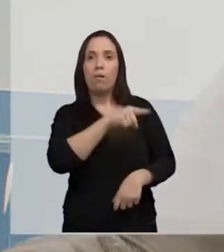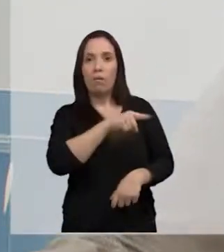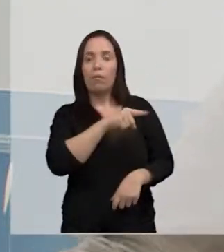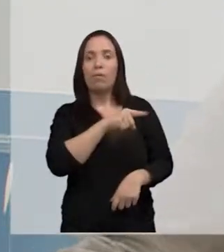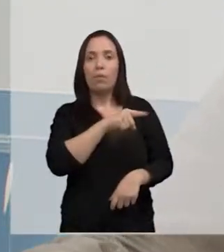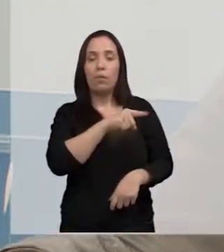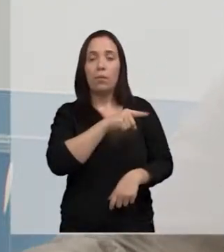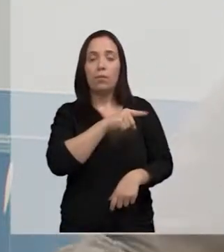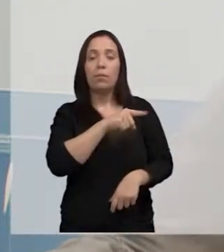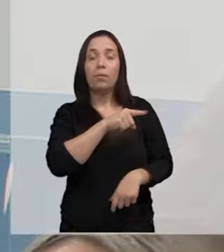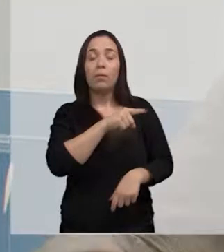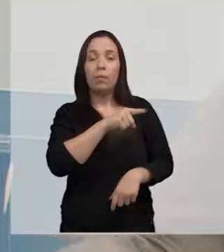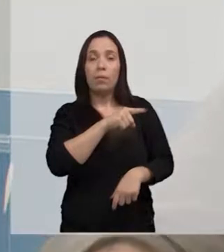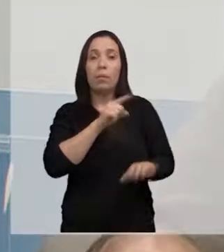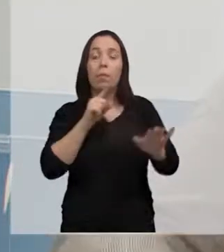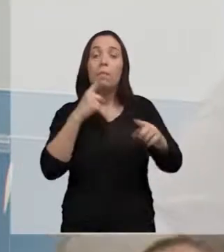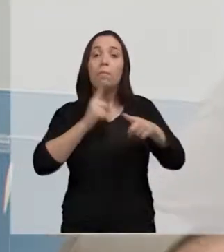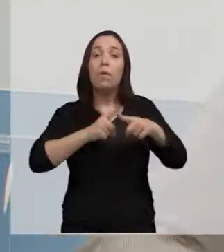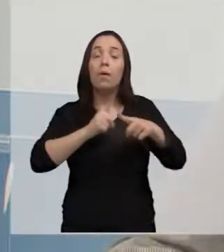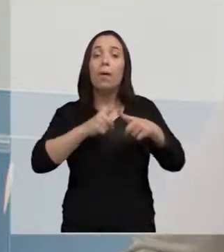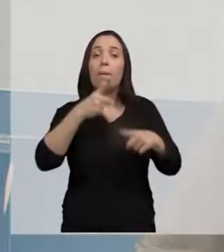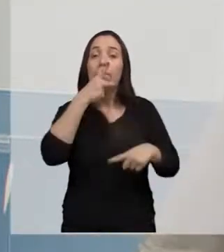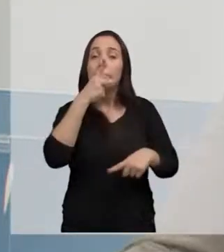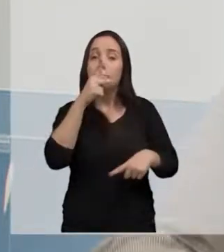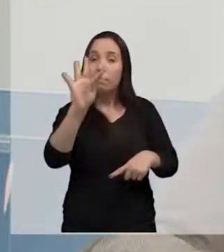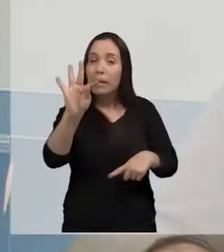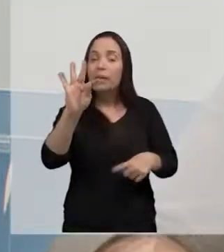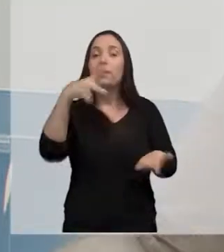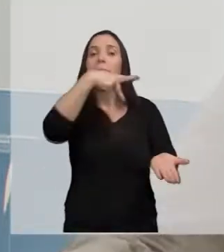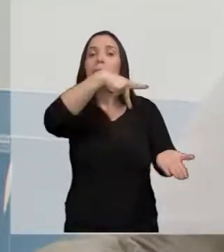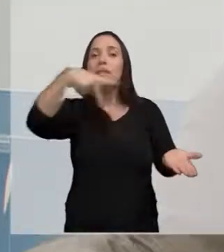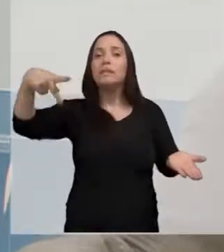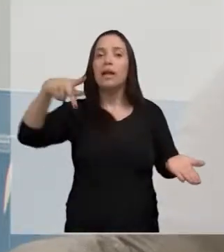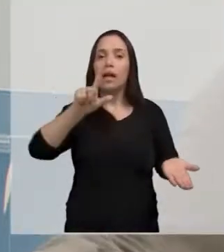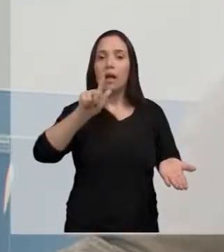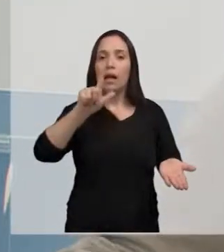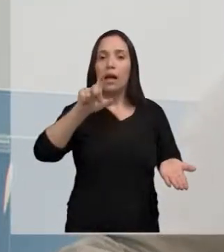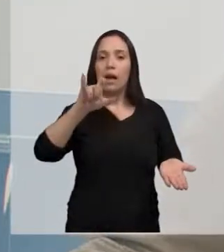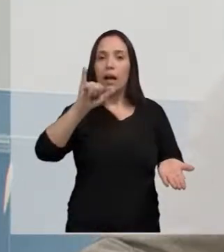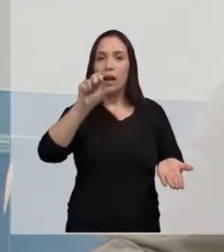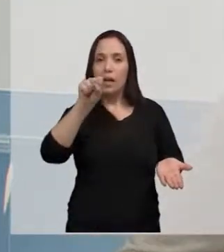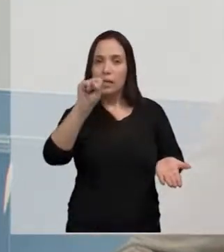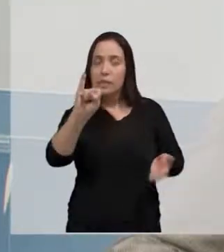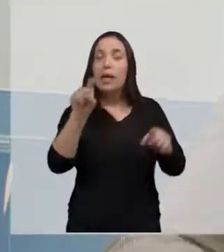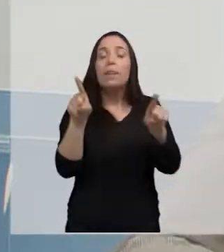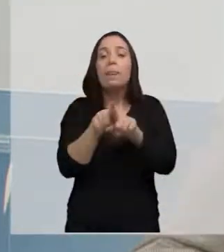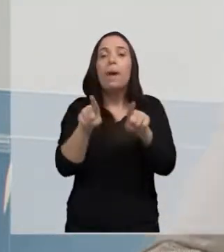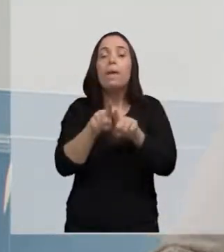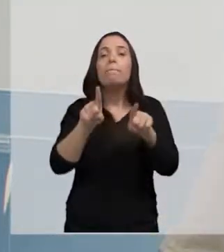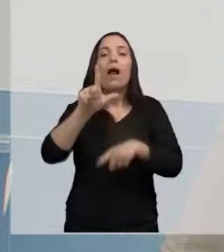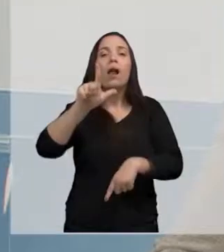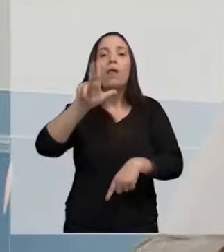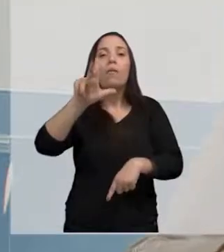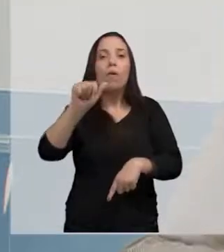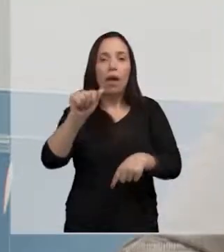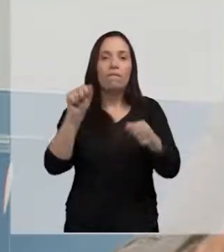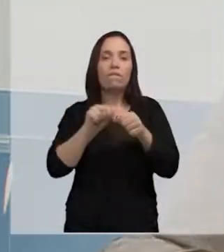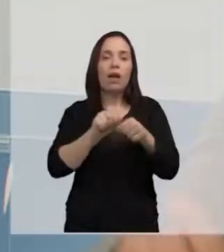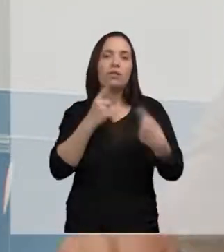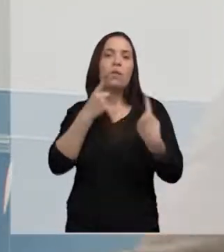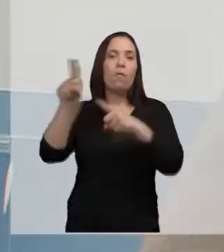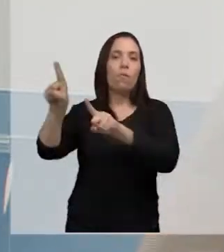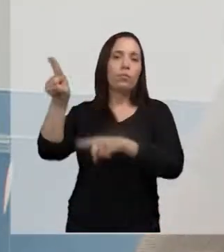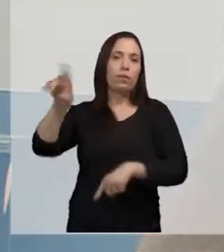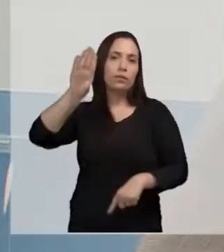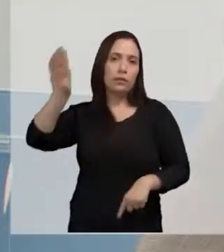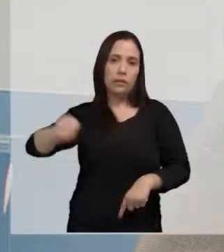PT, a direção nacional, leia-se Gleisi Hoffmann e leia-se Luiz Inácio Lula da Silva, fez com o Ciro durante essa campanha, que não foi